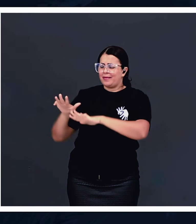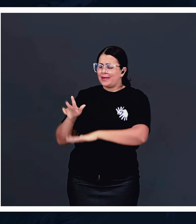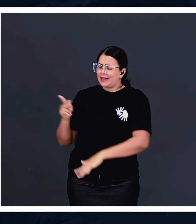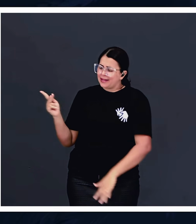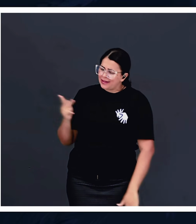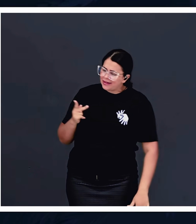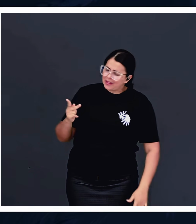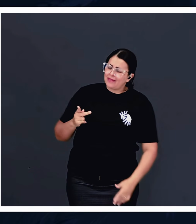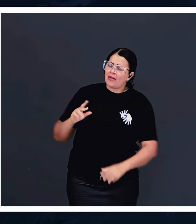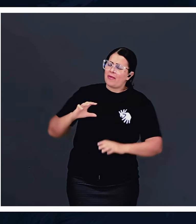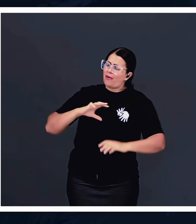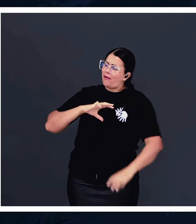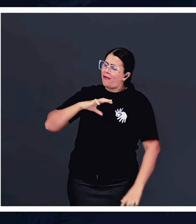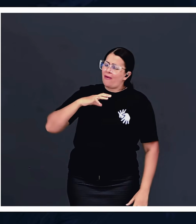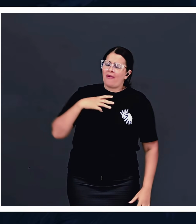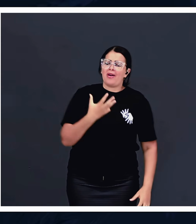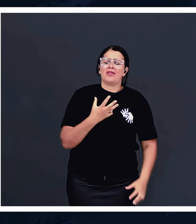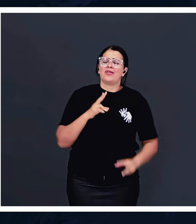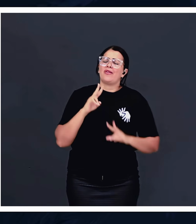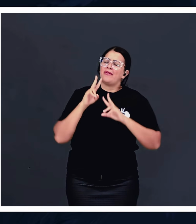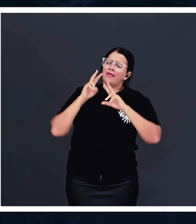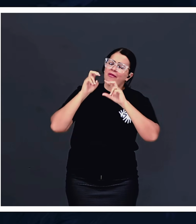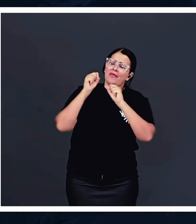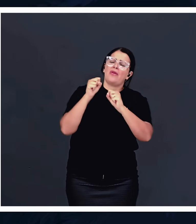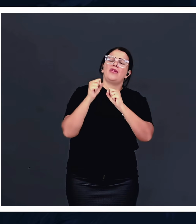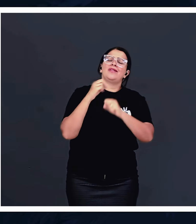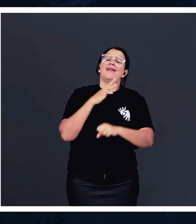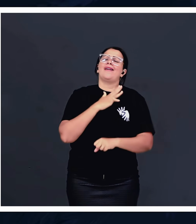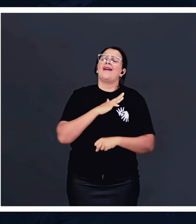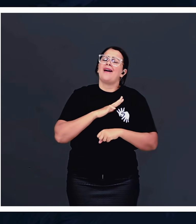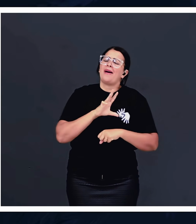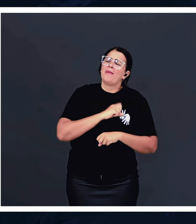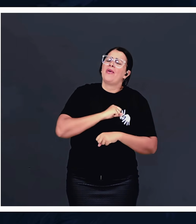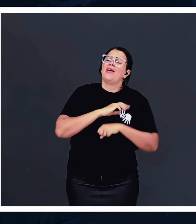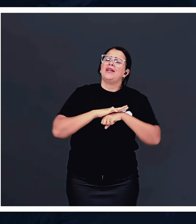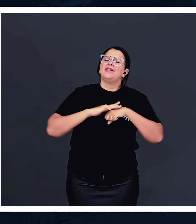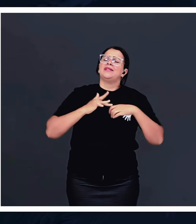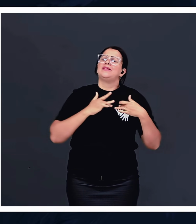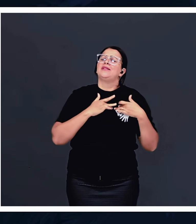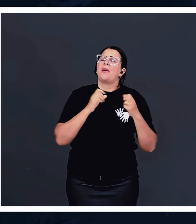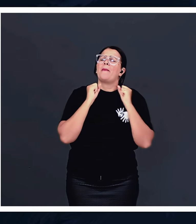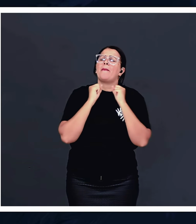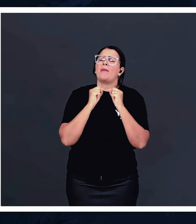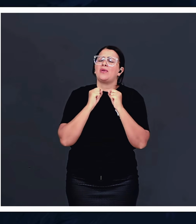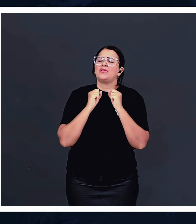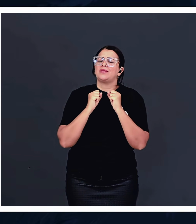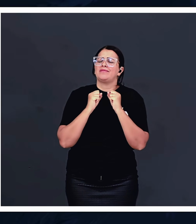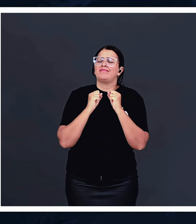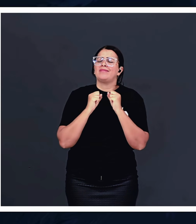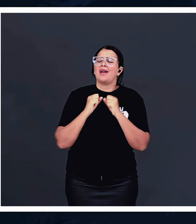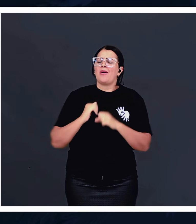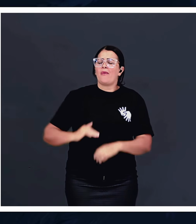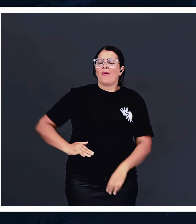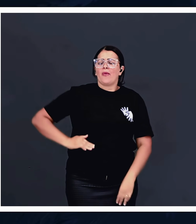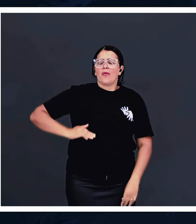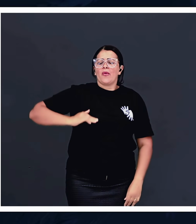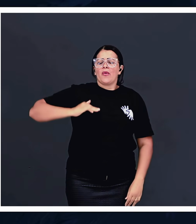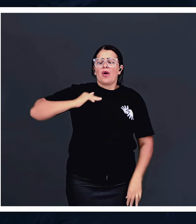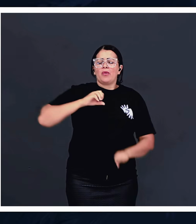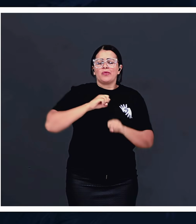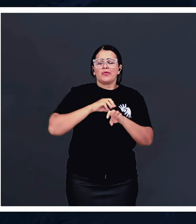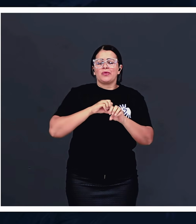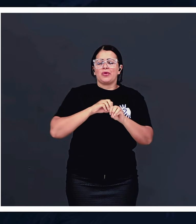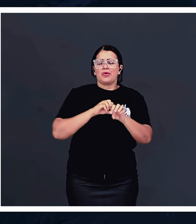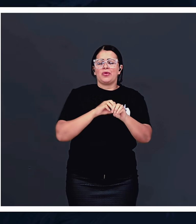de forma corajosa, forte, amorosa e gentil, possam formar, meu Deus, a Ana Lia num